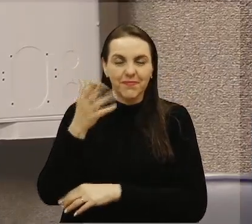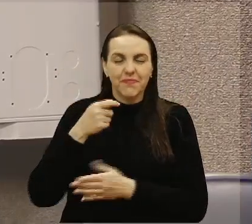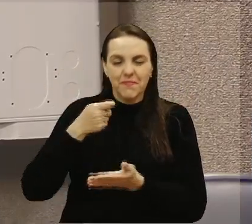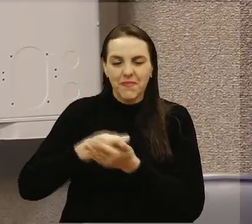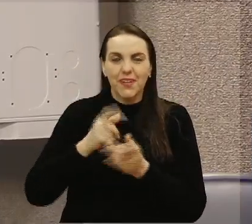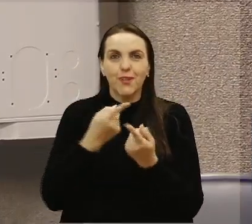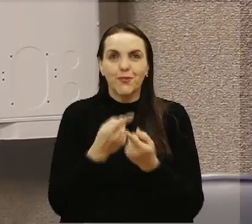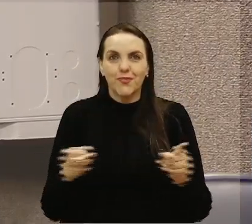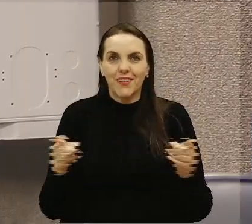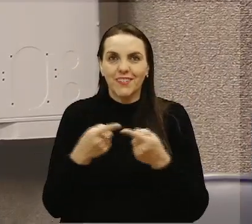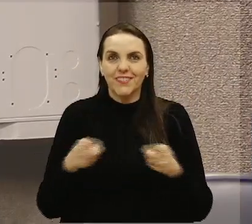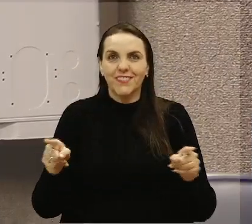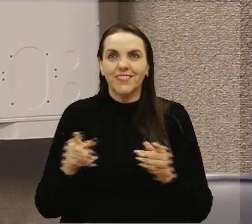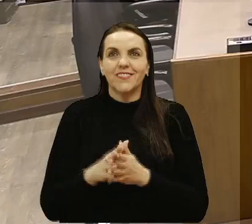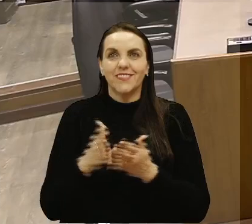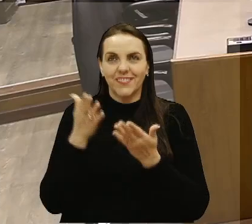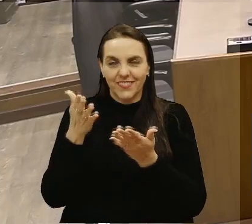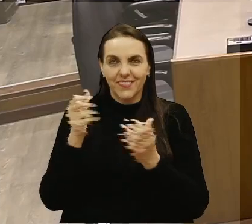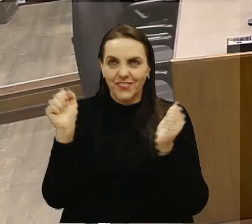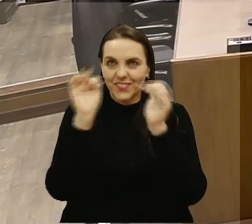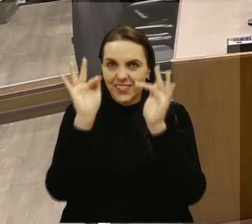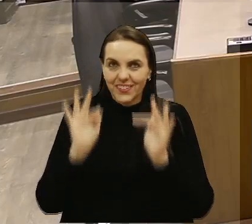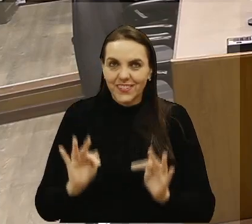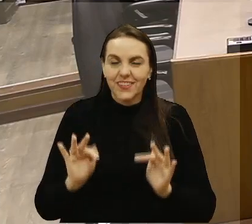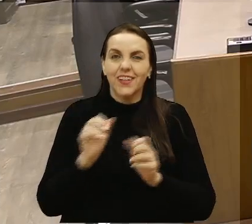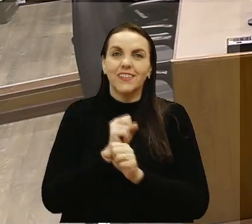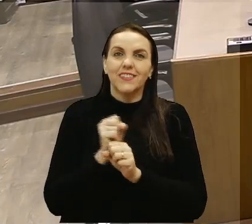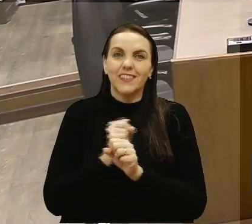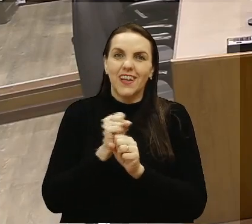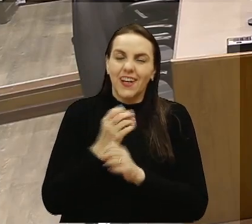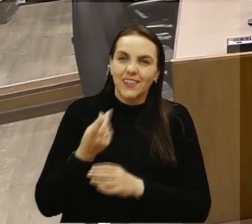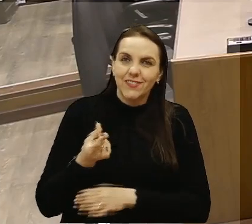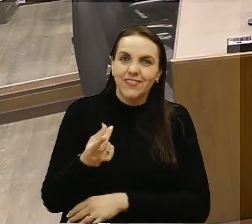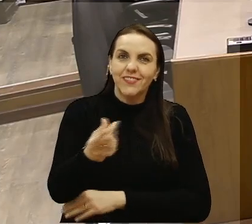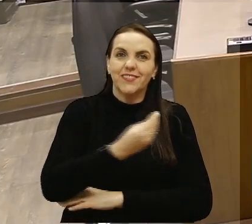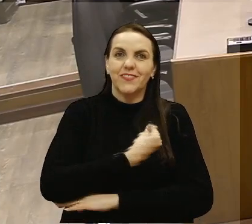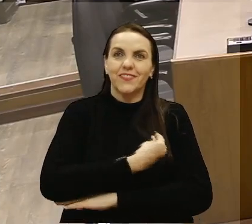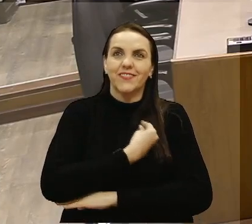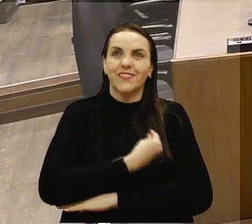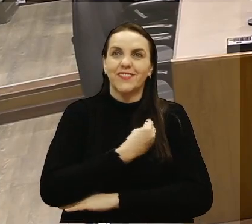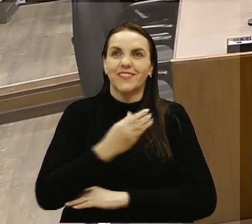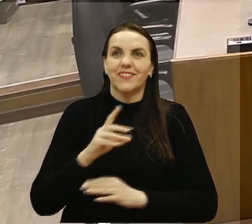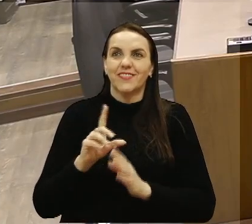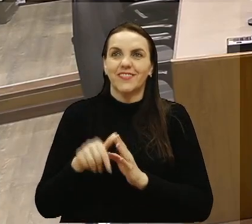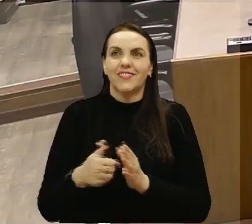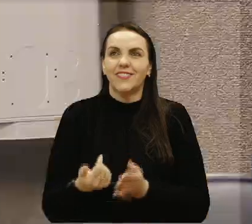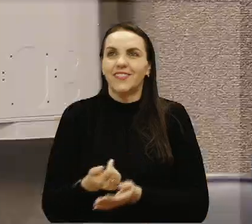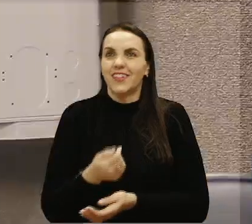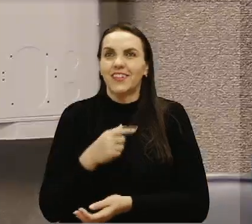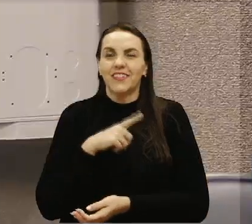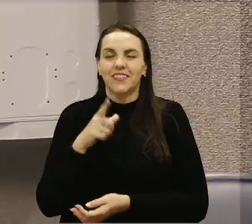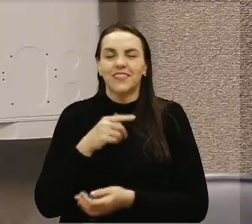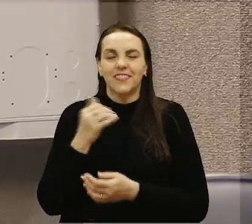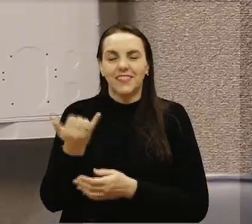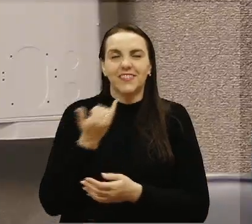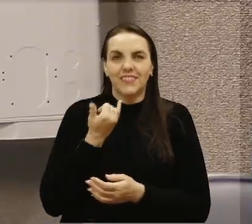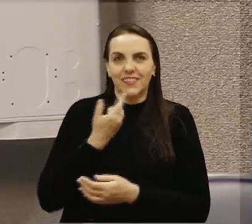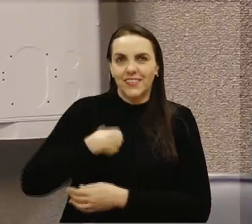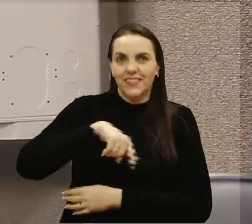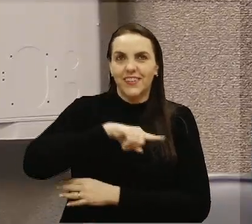Daniel? Então, felicidades, muitos anos de vida, vereador Daniel, e depois é só avisar a nós onde vai ser o